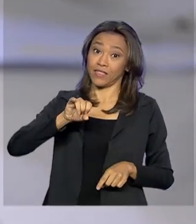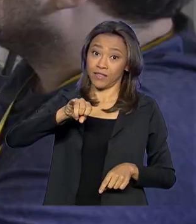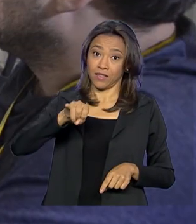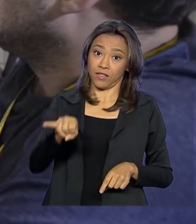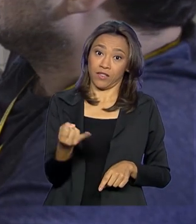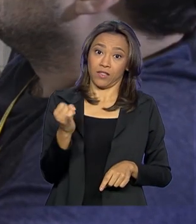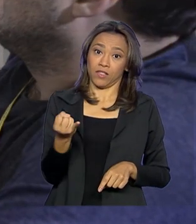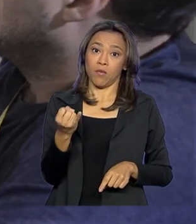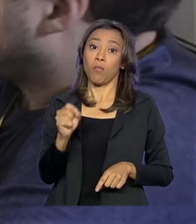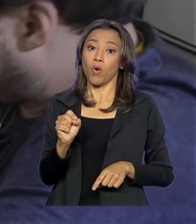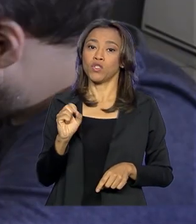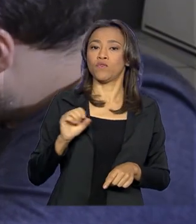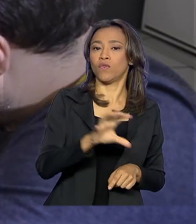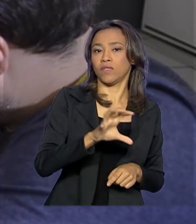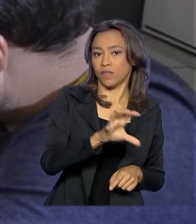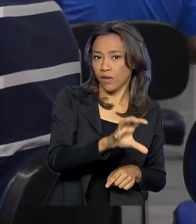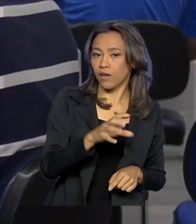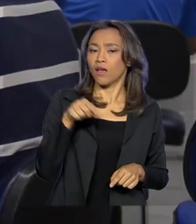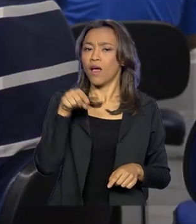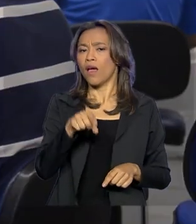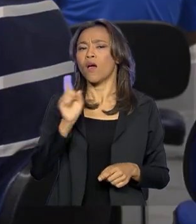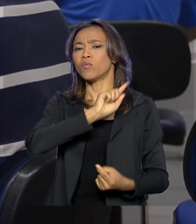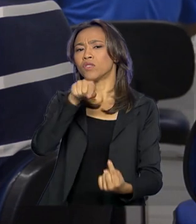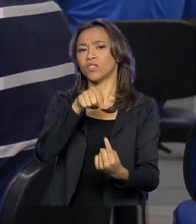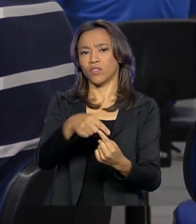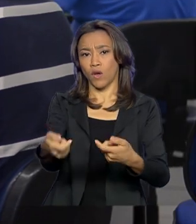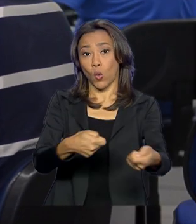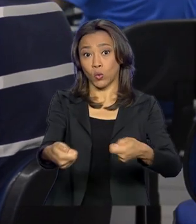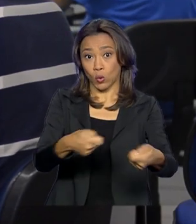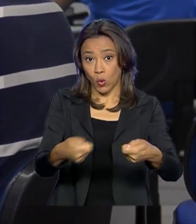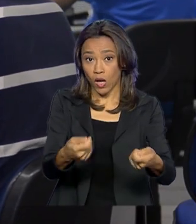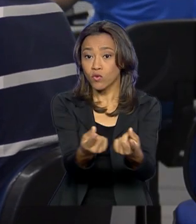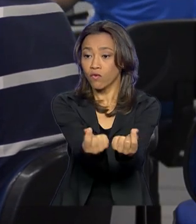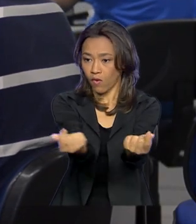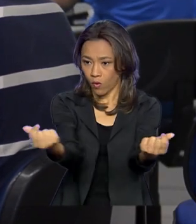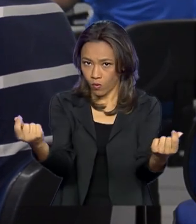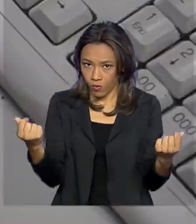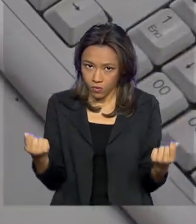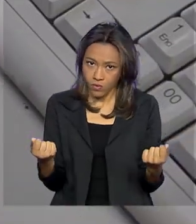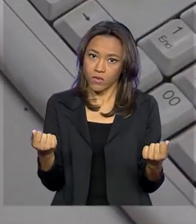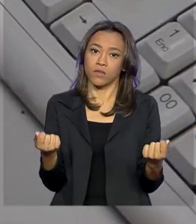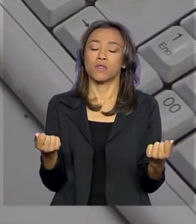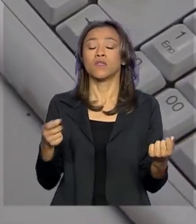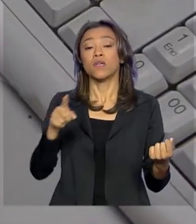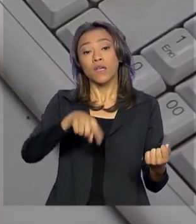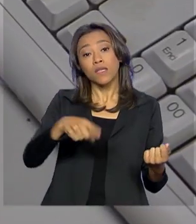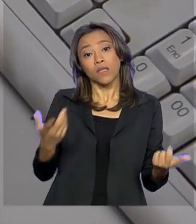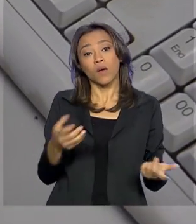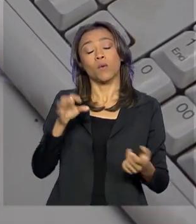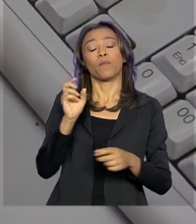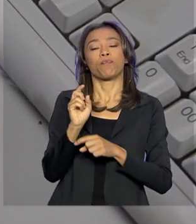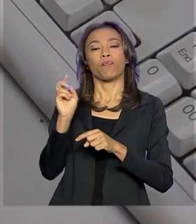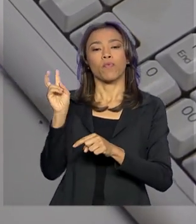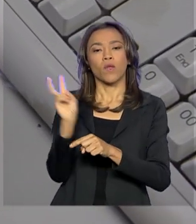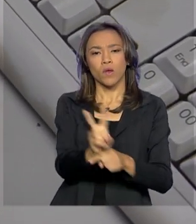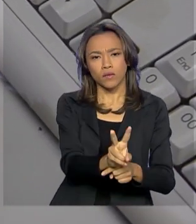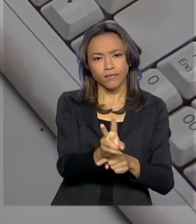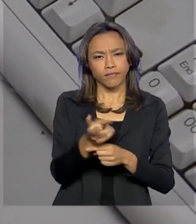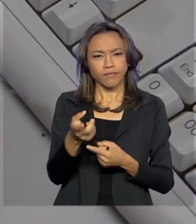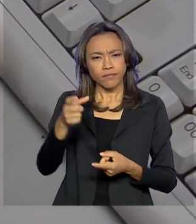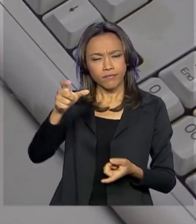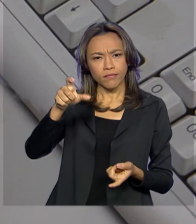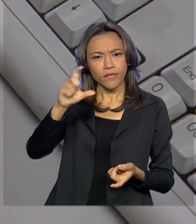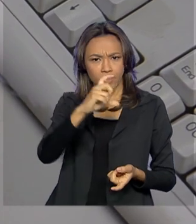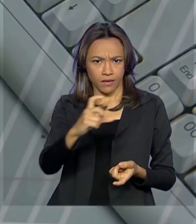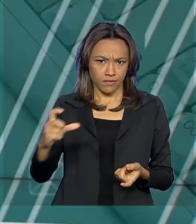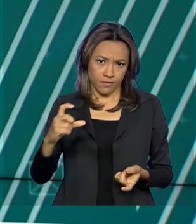o objetivo é controlar os índices de preços com a redução dos juros básicos o crédito fica mais barato incentivando a produção